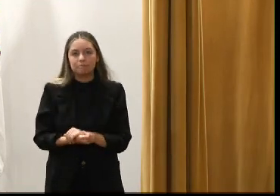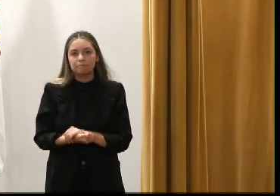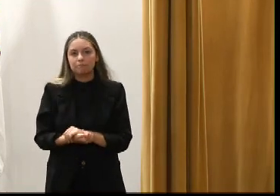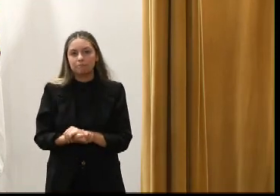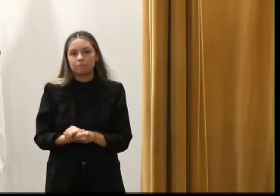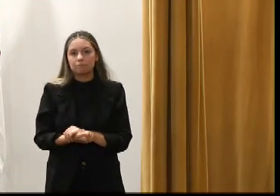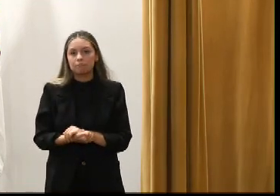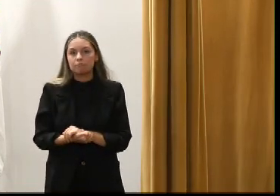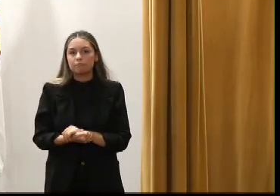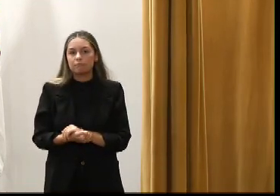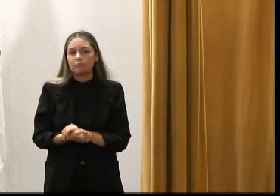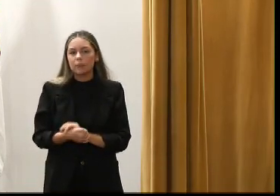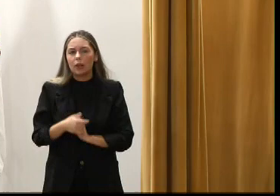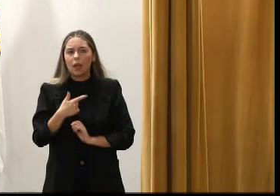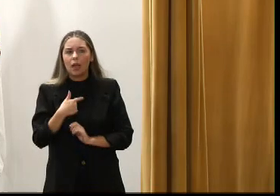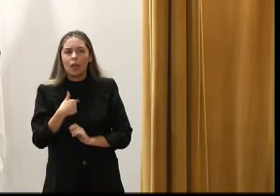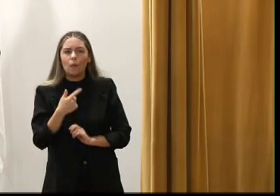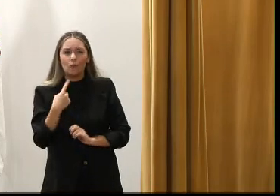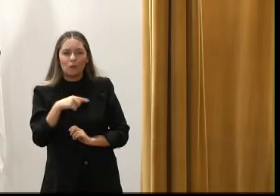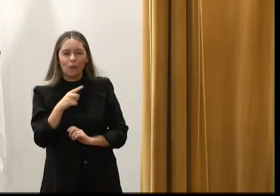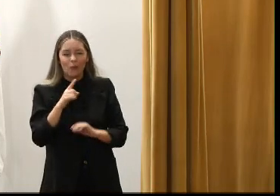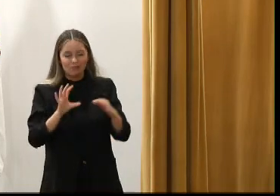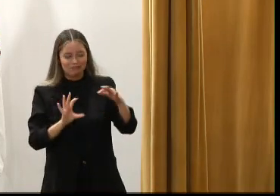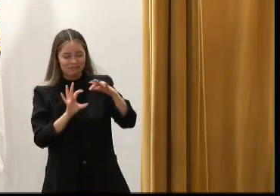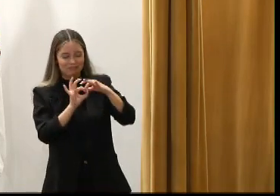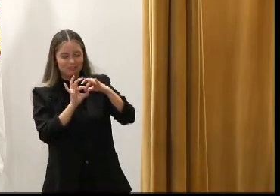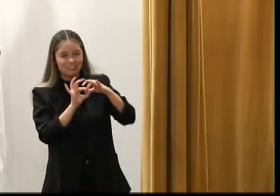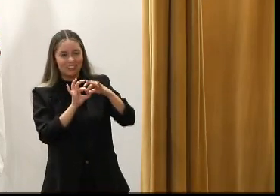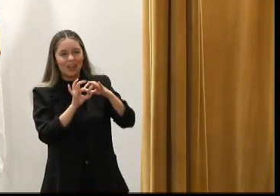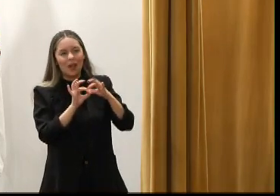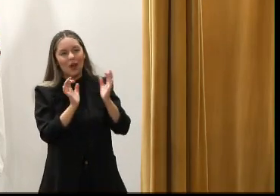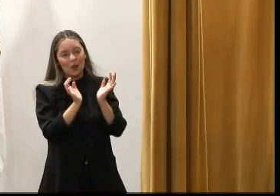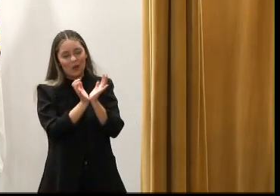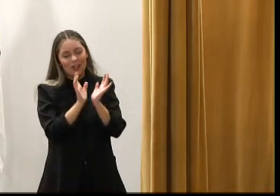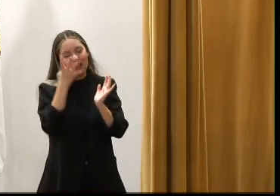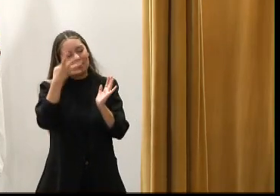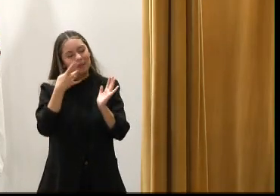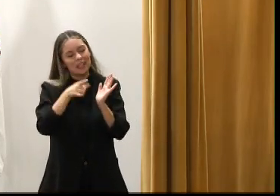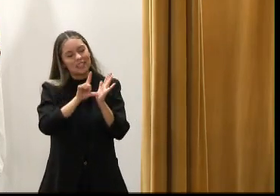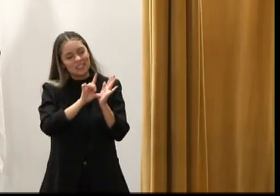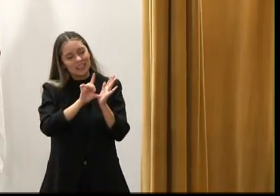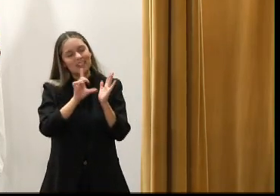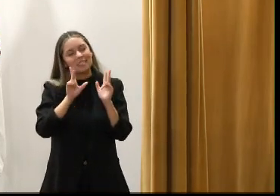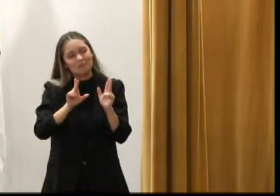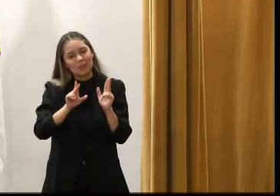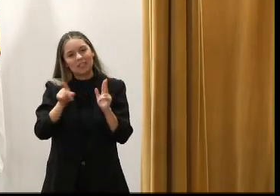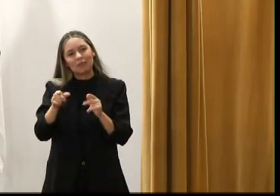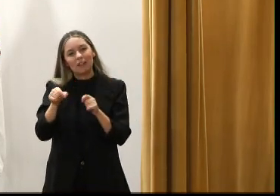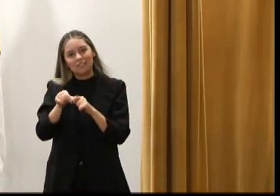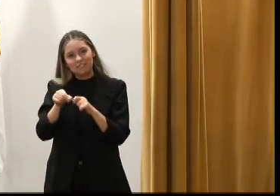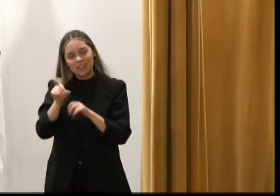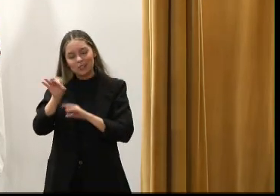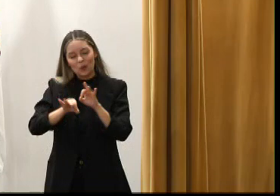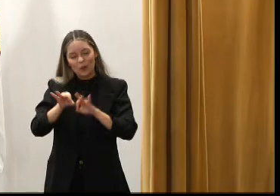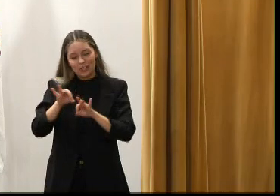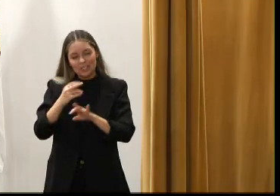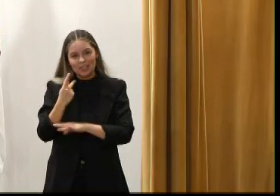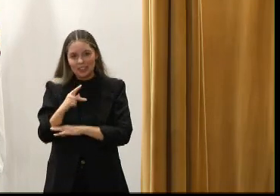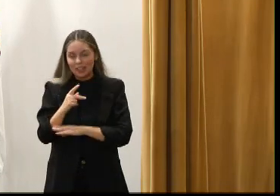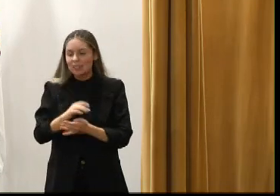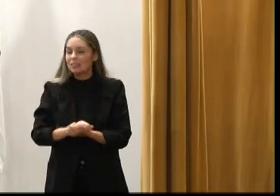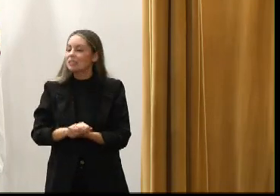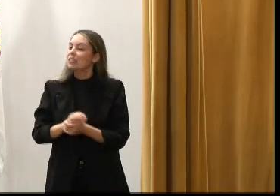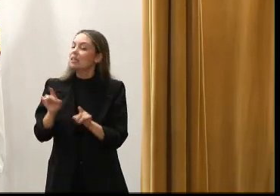Bom, aí eu vou parasitar o professor Rualdo Menegato, com essa publicação excelente da qual ele foi organizador, e